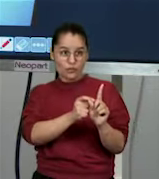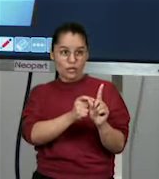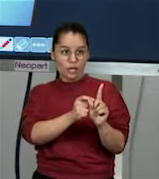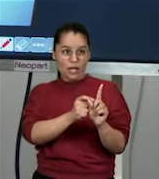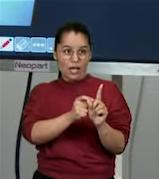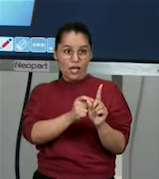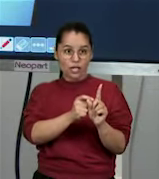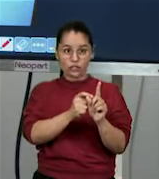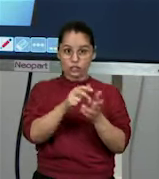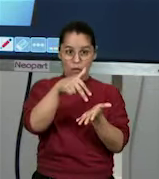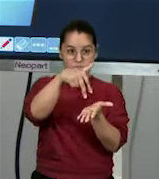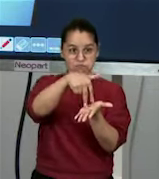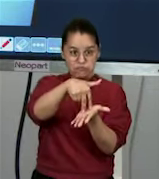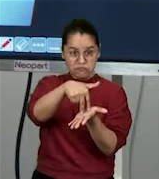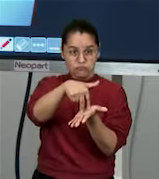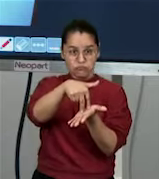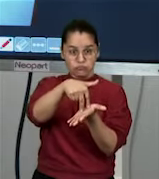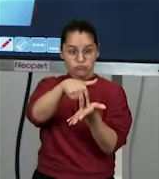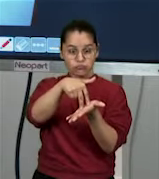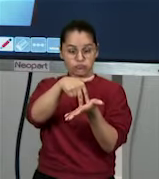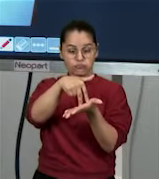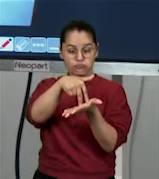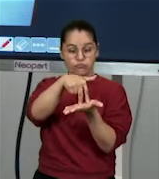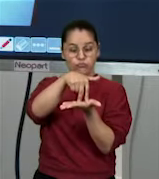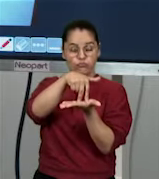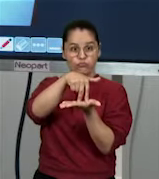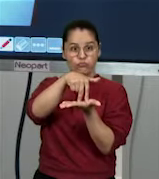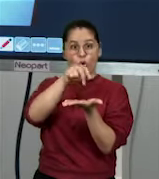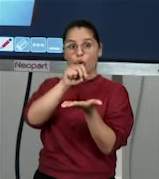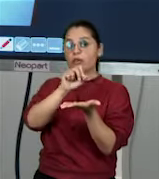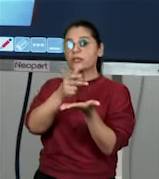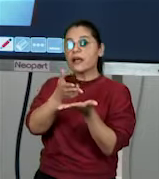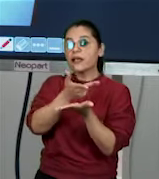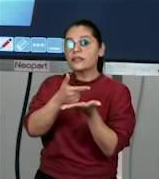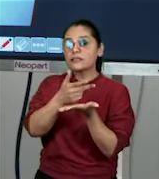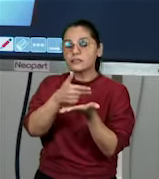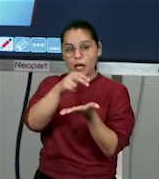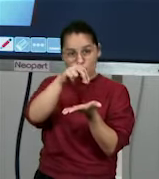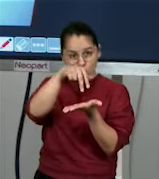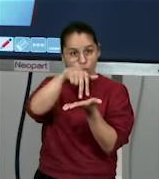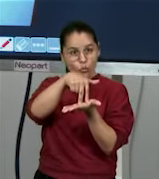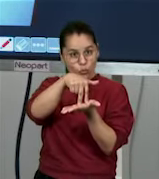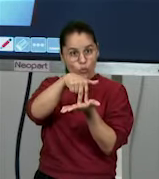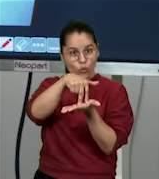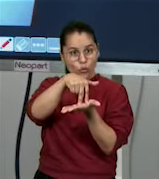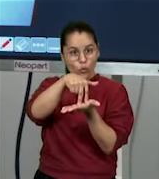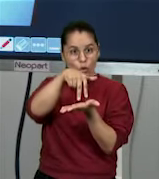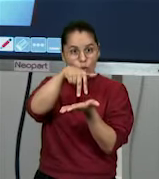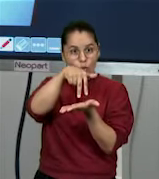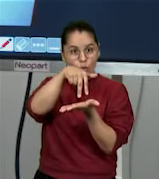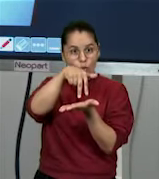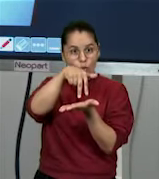encostado na superfície, se o elemento ou objeto que você está desenhando, ele está encostado na superfície ou não, ou se ele está flutuando.